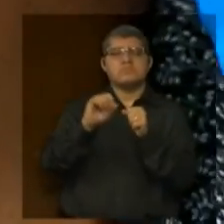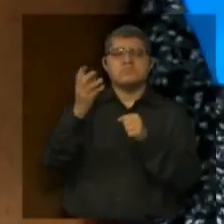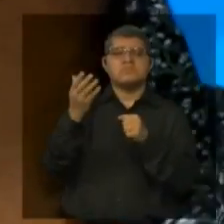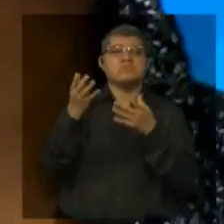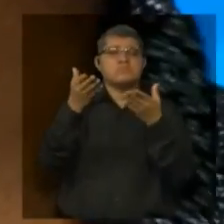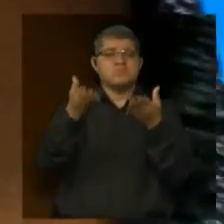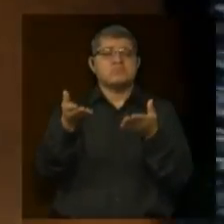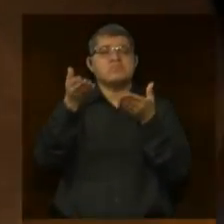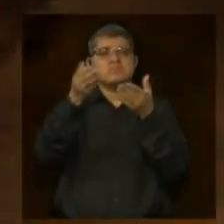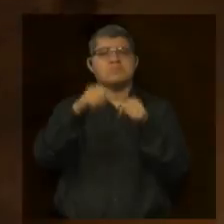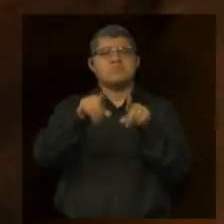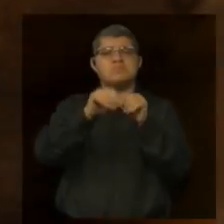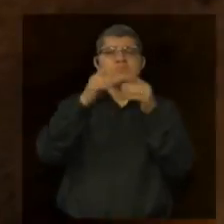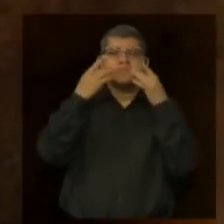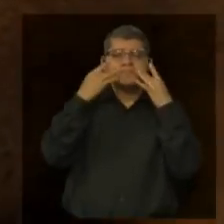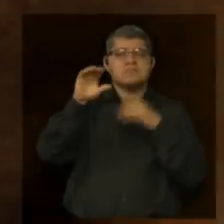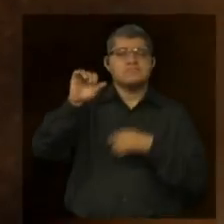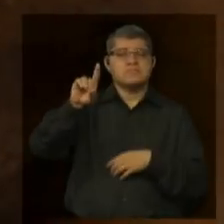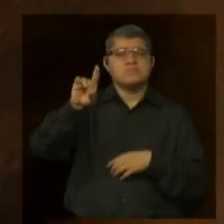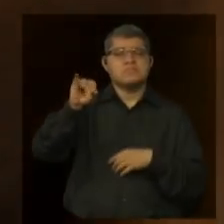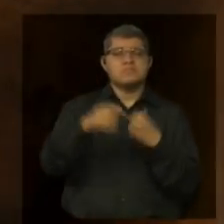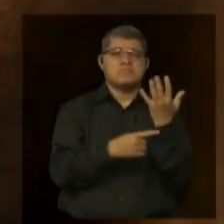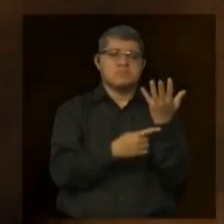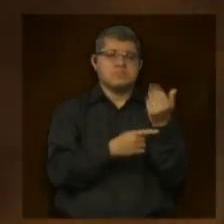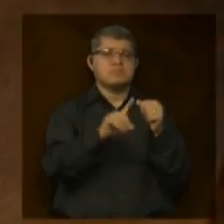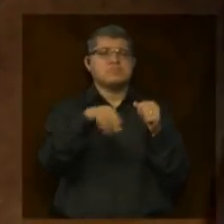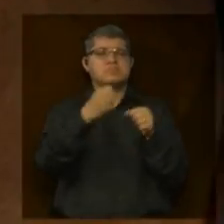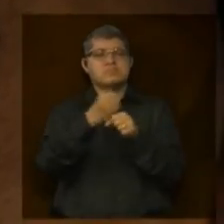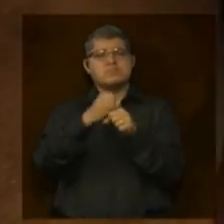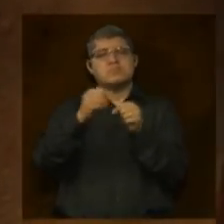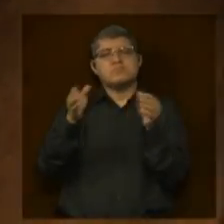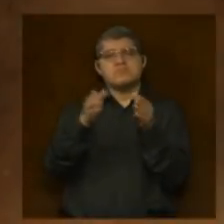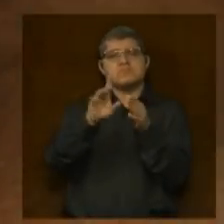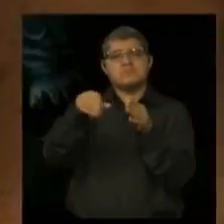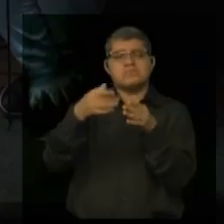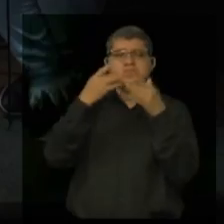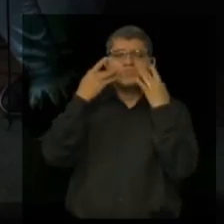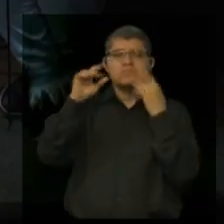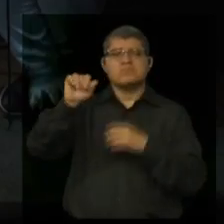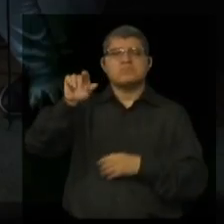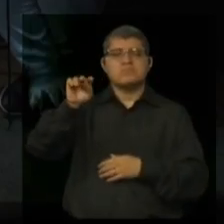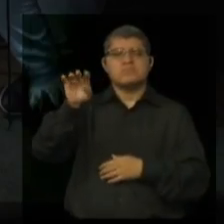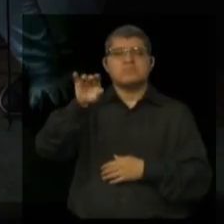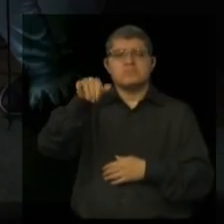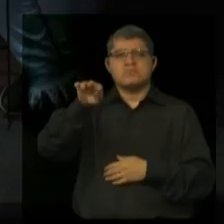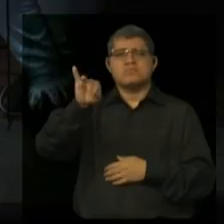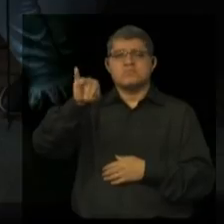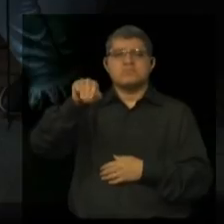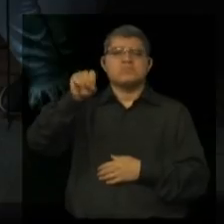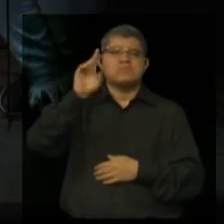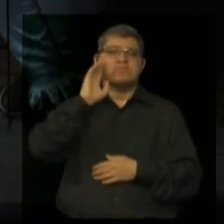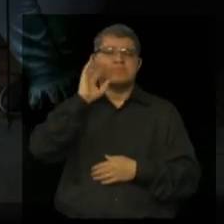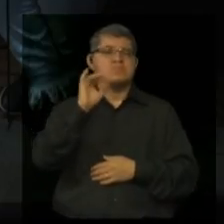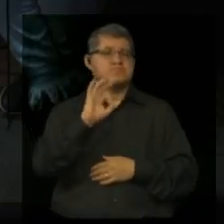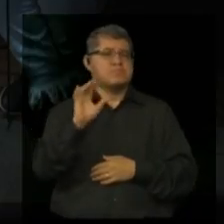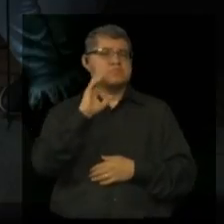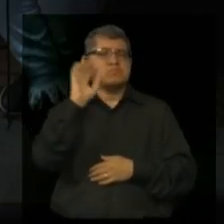ocupar o Teatro da Cidade de Saber e as produções menores, o outro teatro, que é o Alberto Martins. O